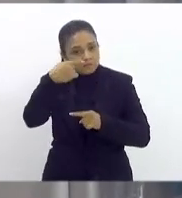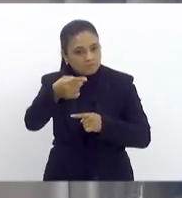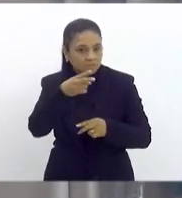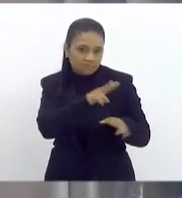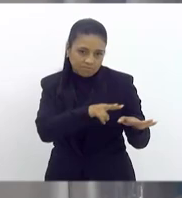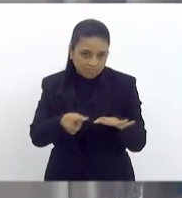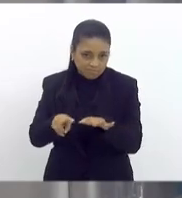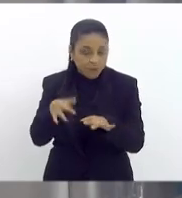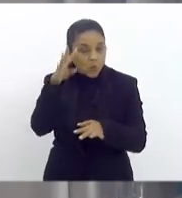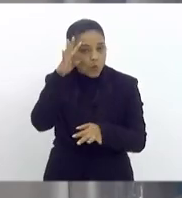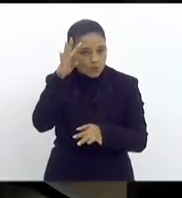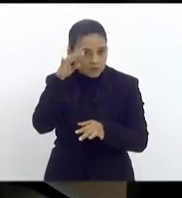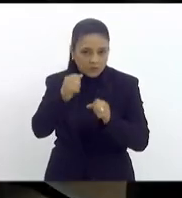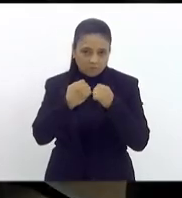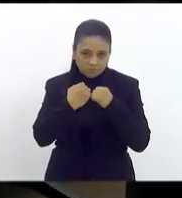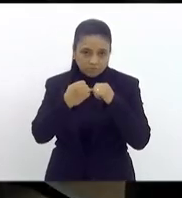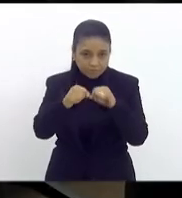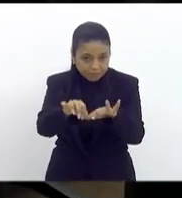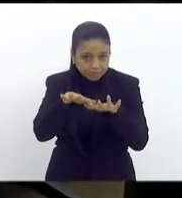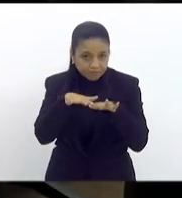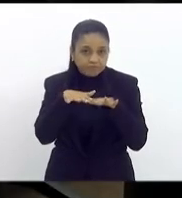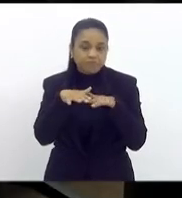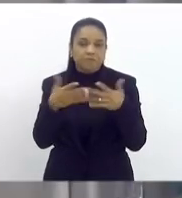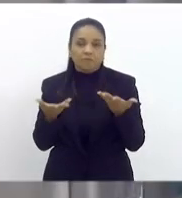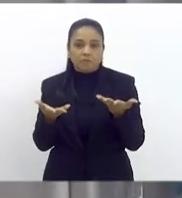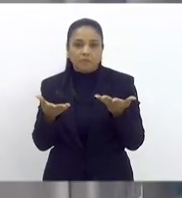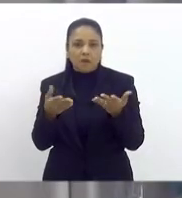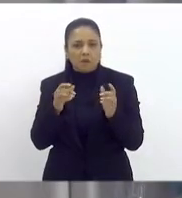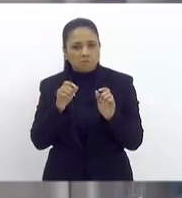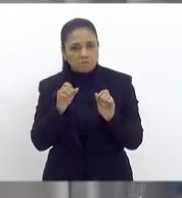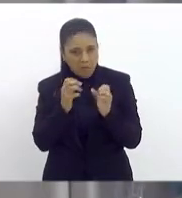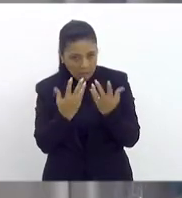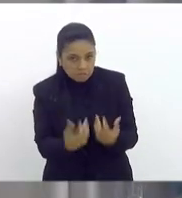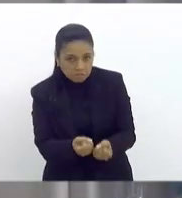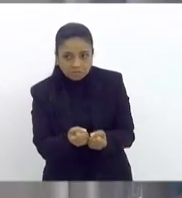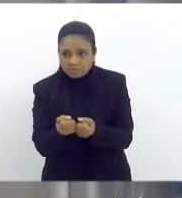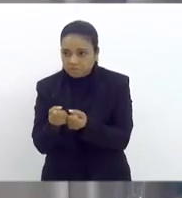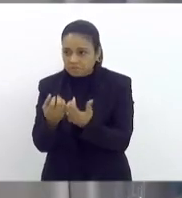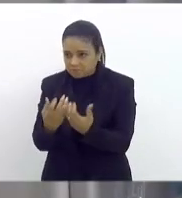próxima. Pode ser assim? E aí, haja visto